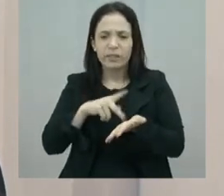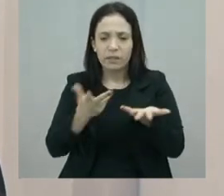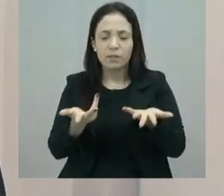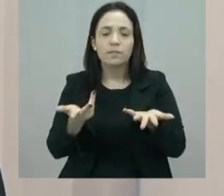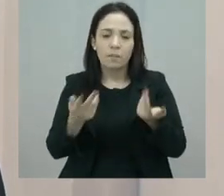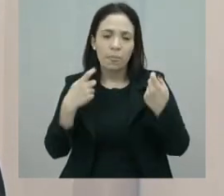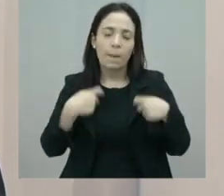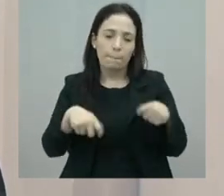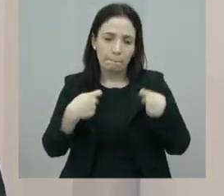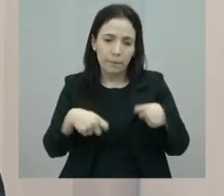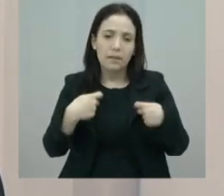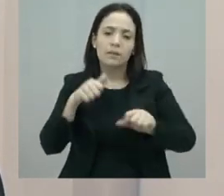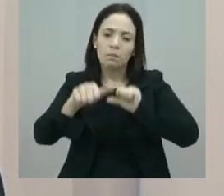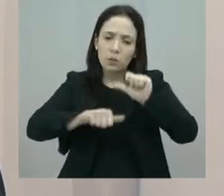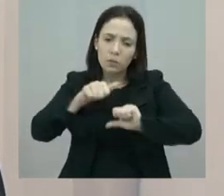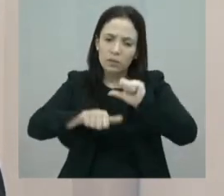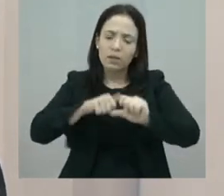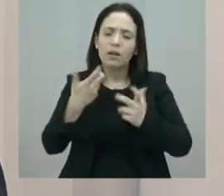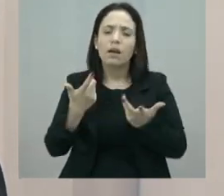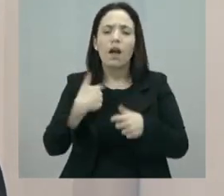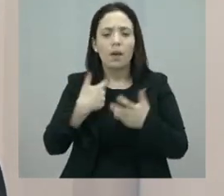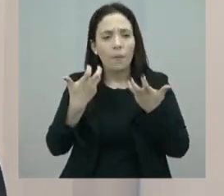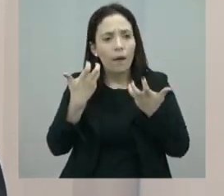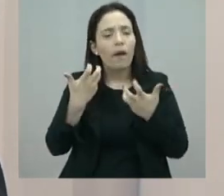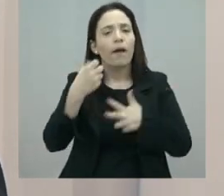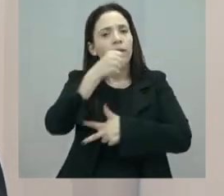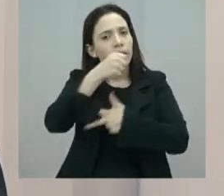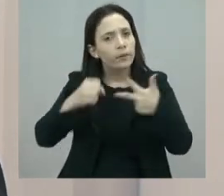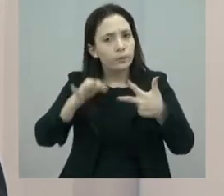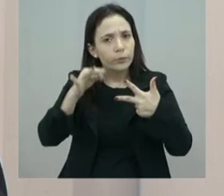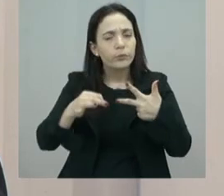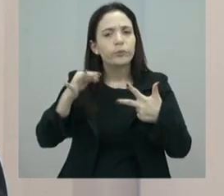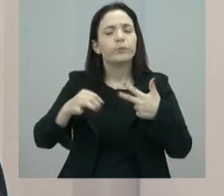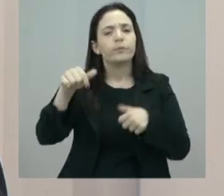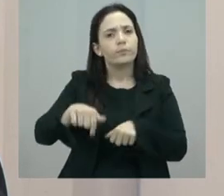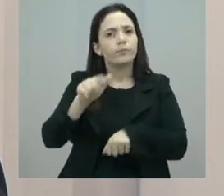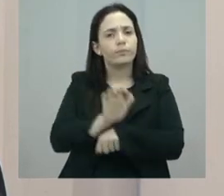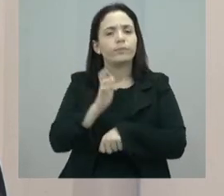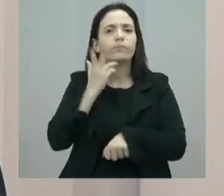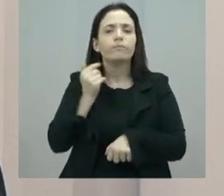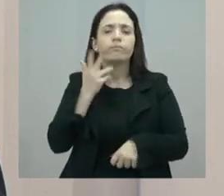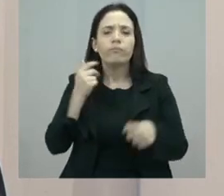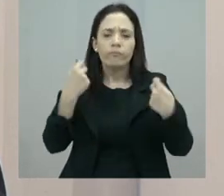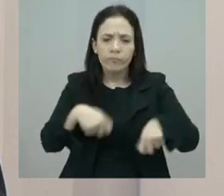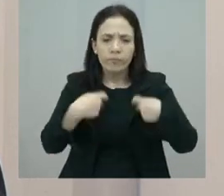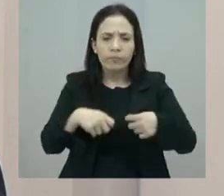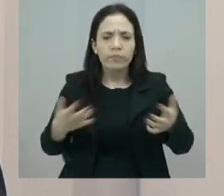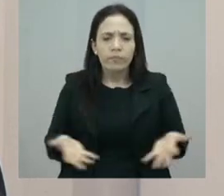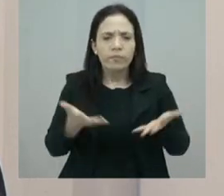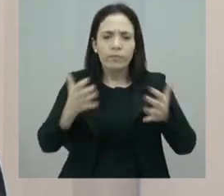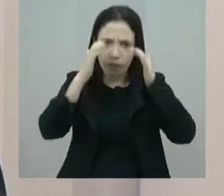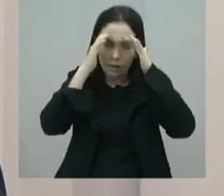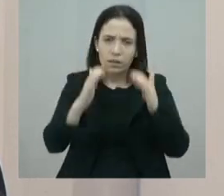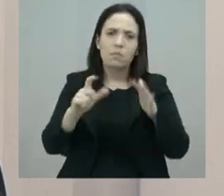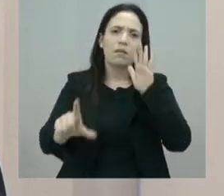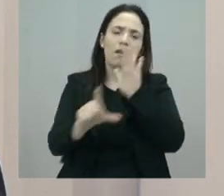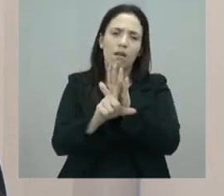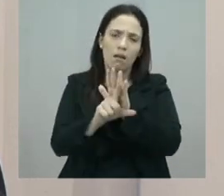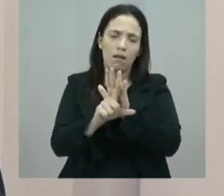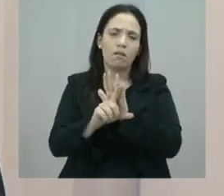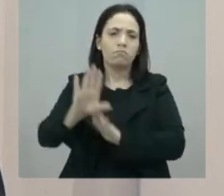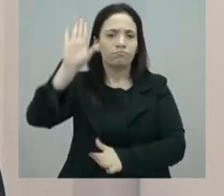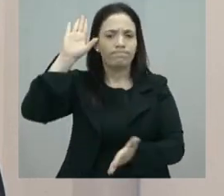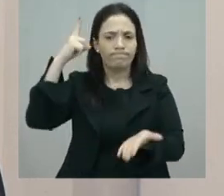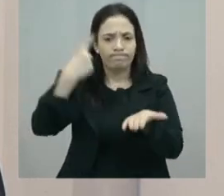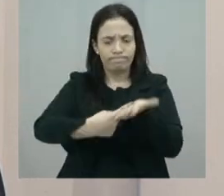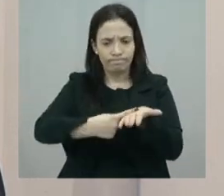precisamos, e eu espero, conto com o Poder Judiciário cearense para que ele cumpra a promessa, na